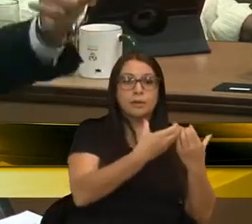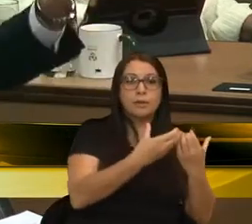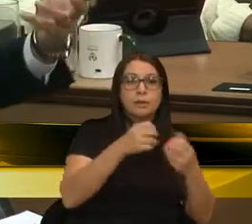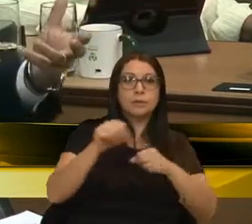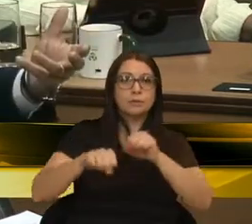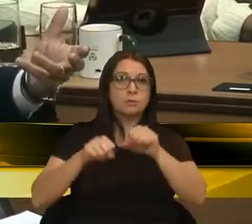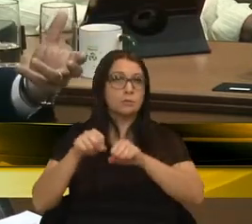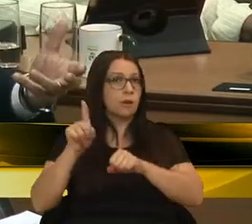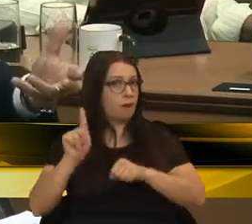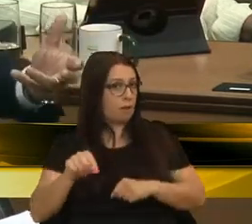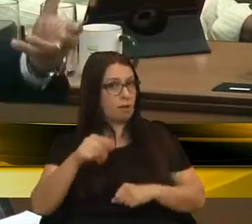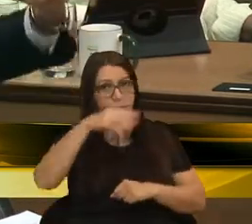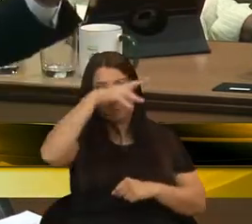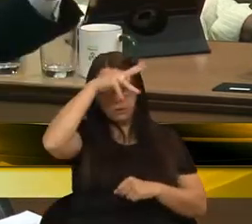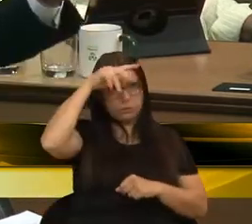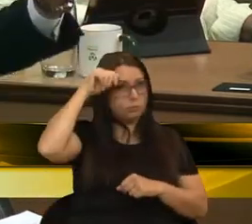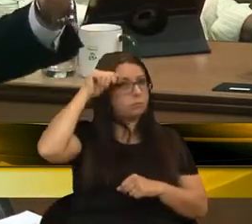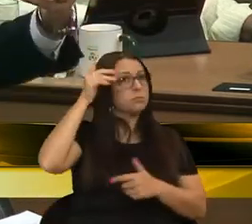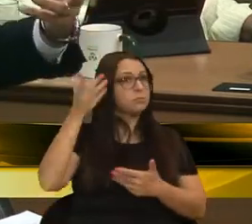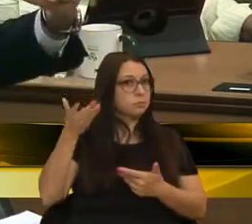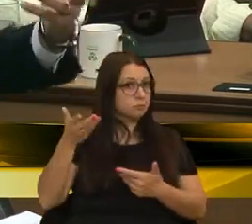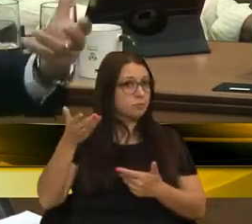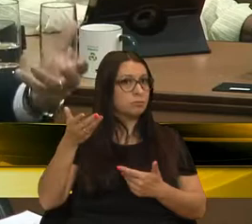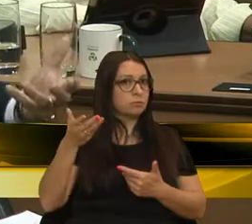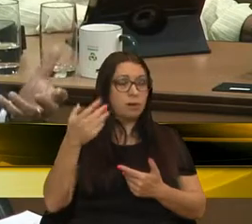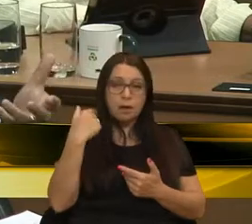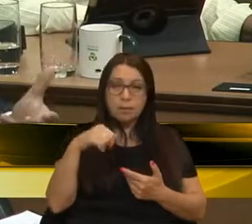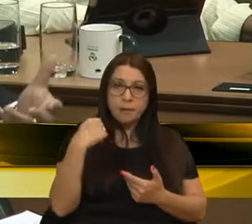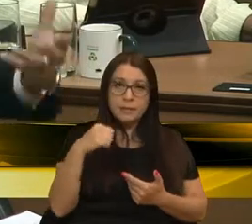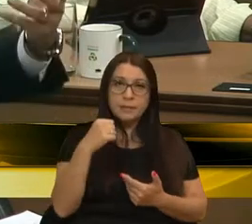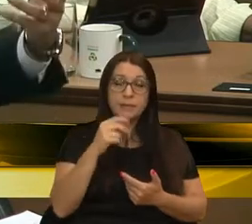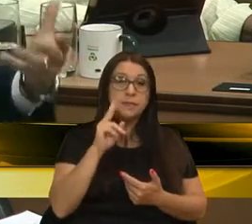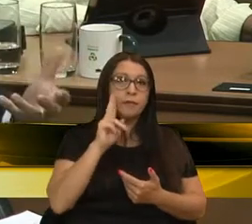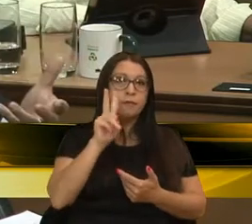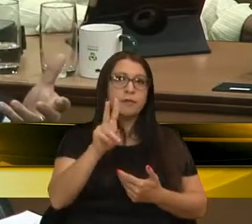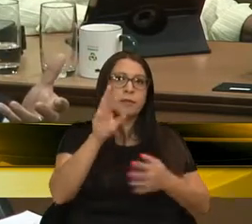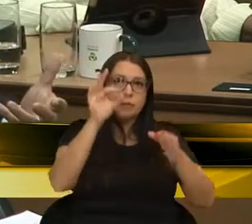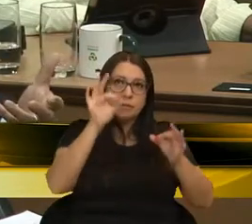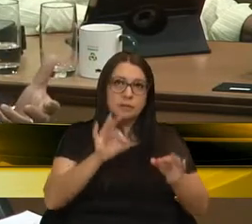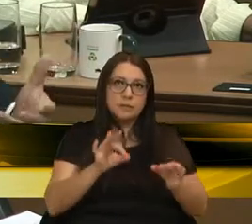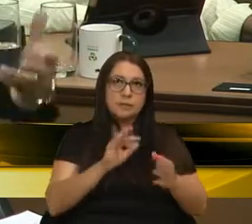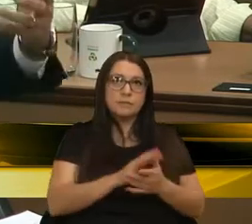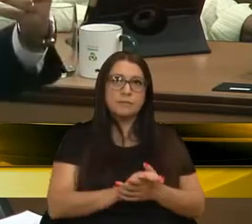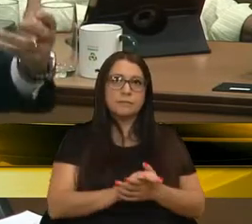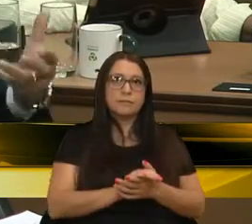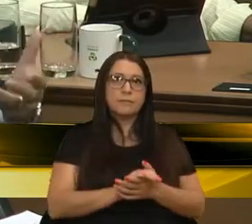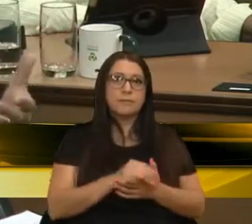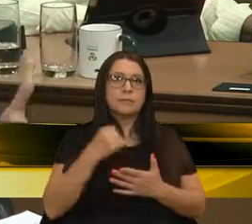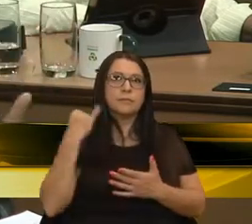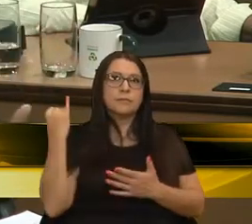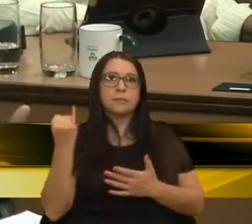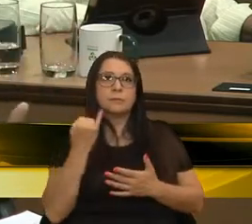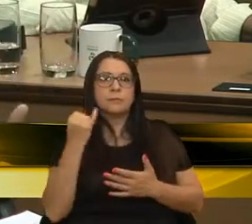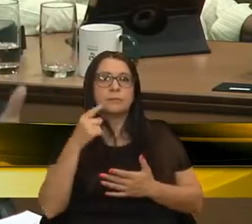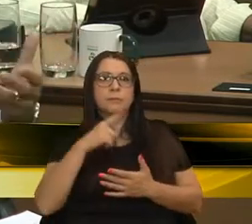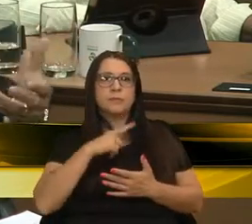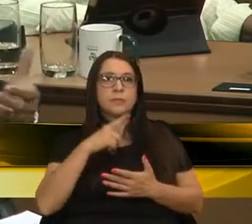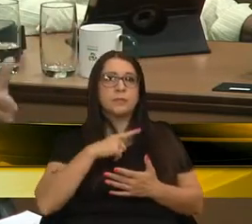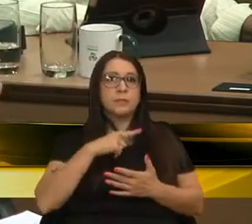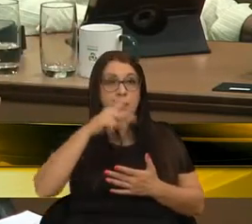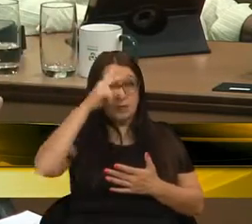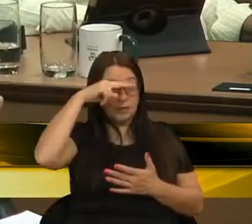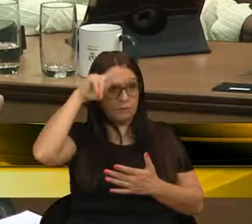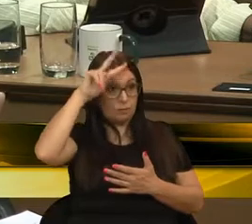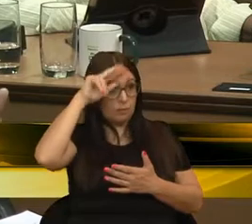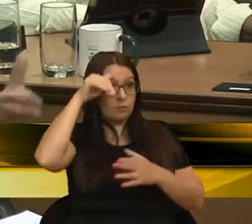ciclista é o poder público. Nós precisamos, né, o poder público precisa encarar de vez, né, a importância que tem, vereador Edson, isso em